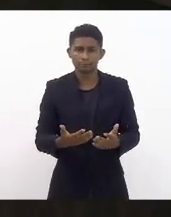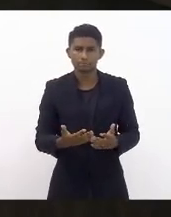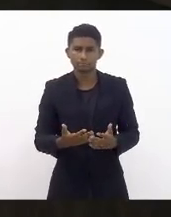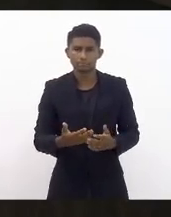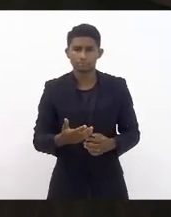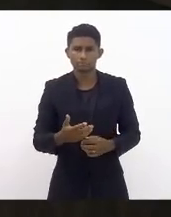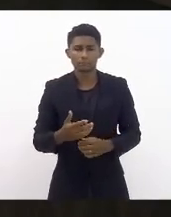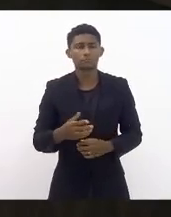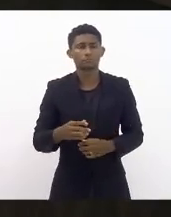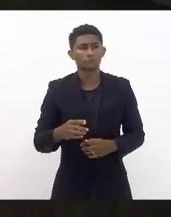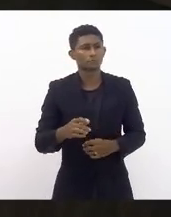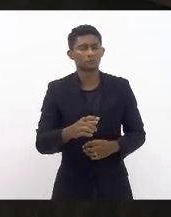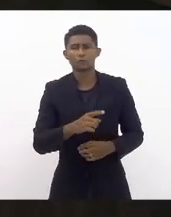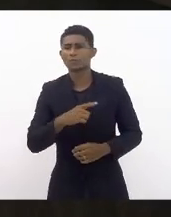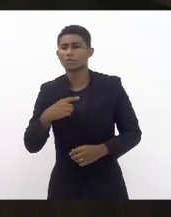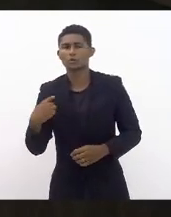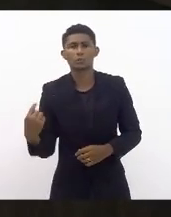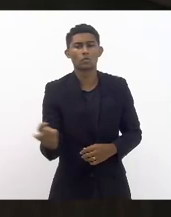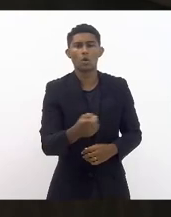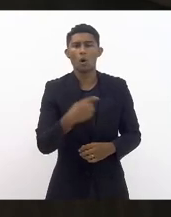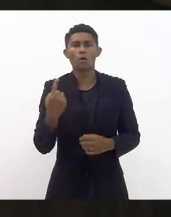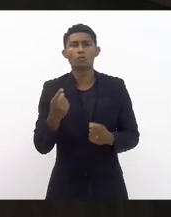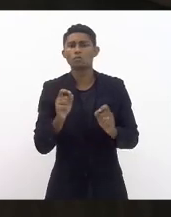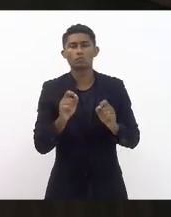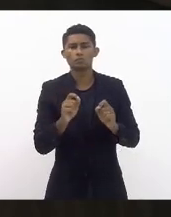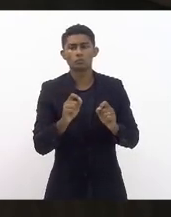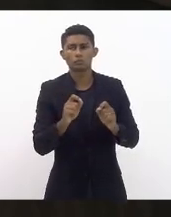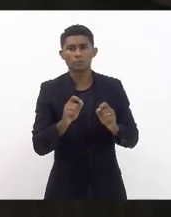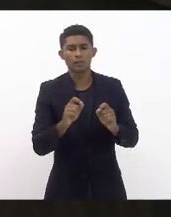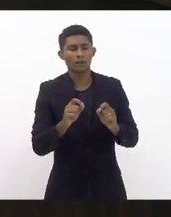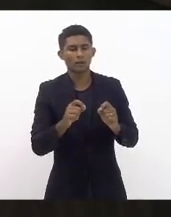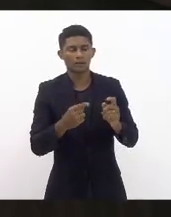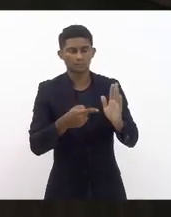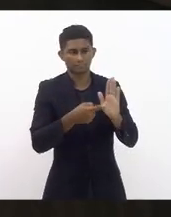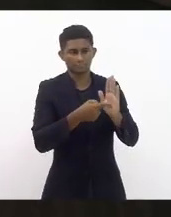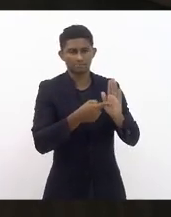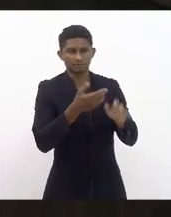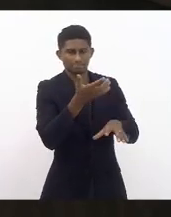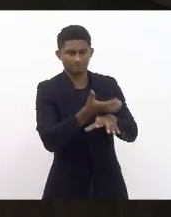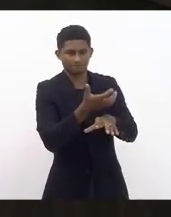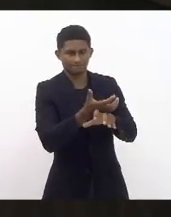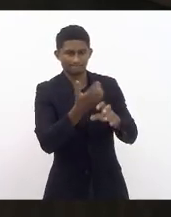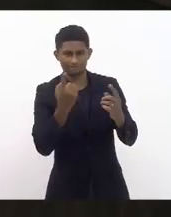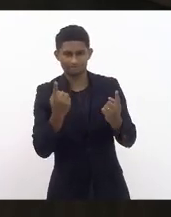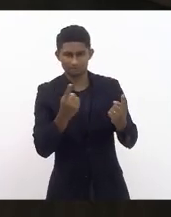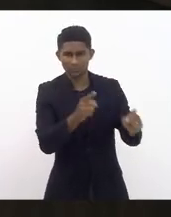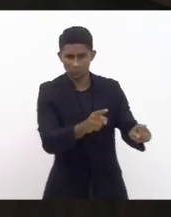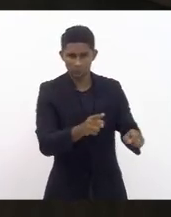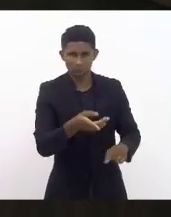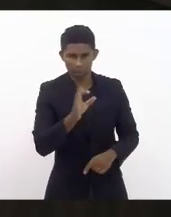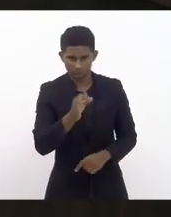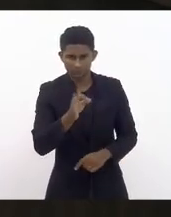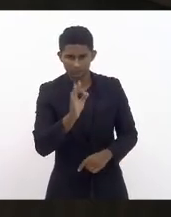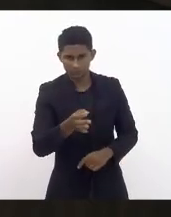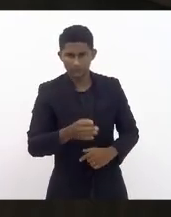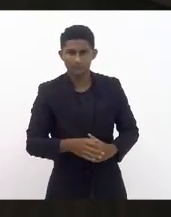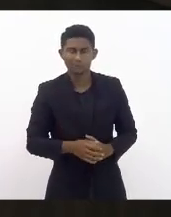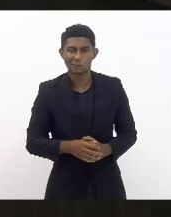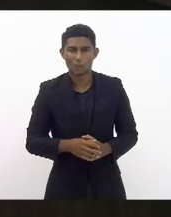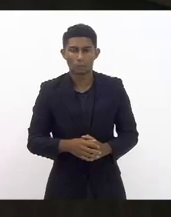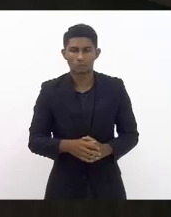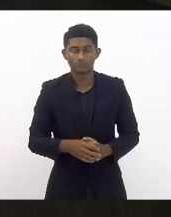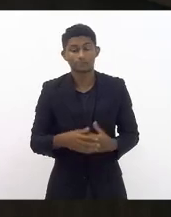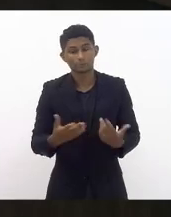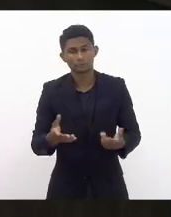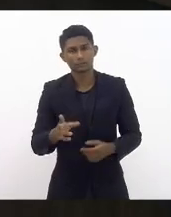sermos totalmente contrário à matéria, totalmente contrário,